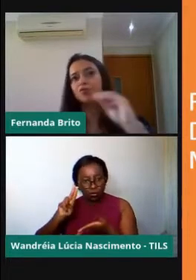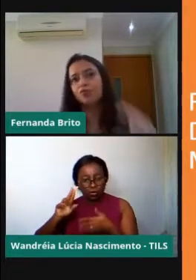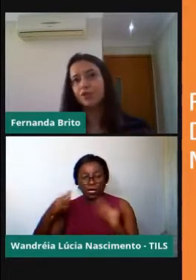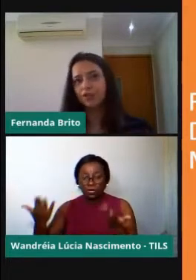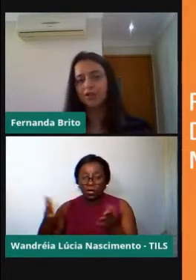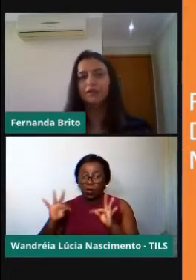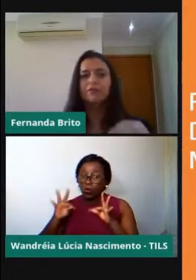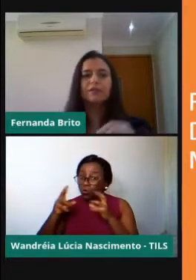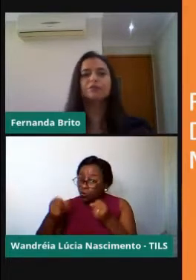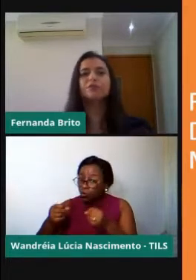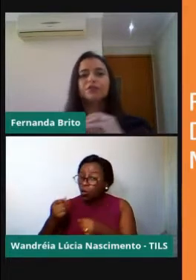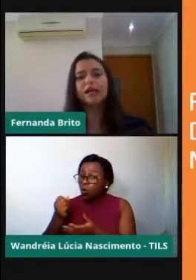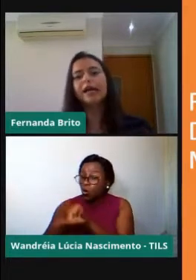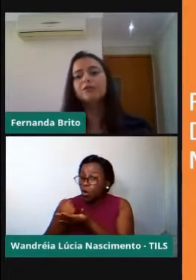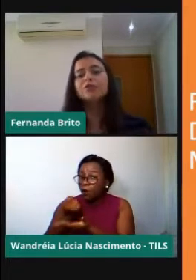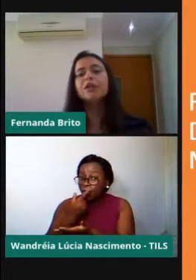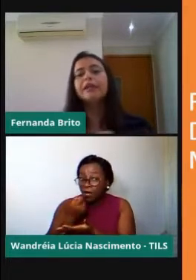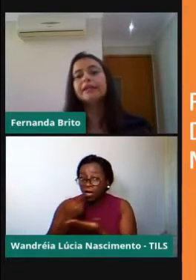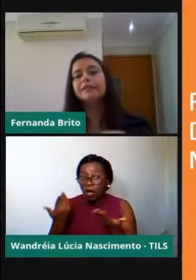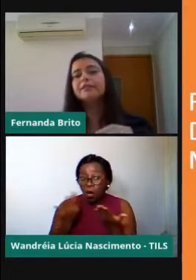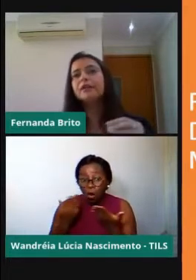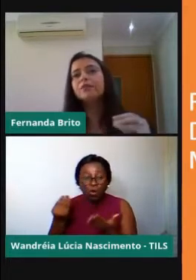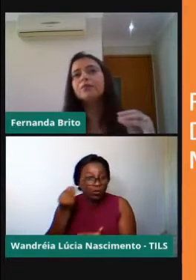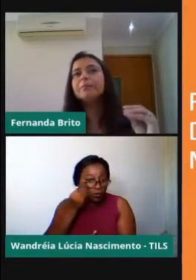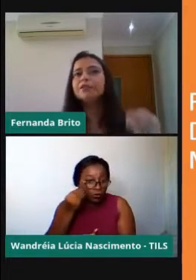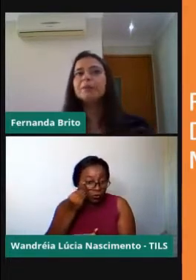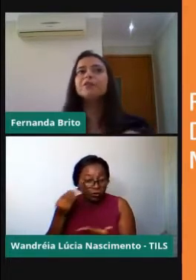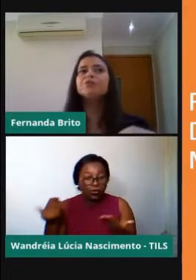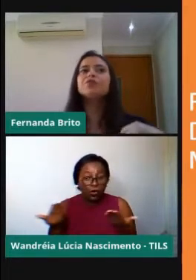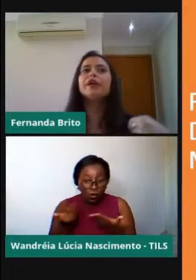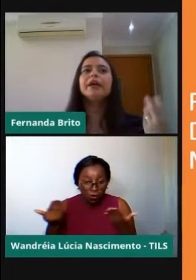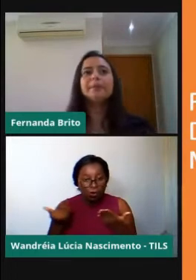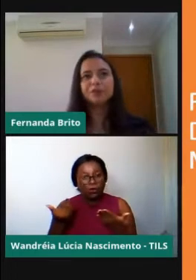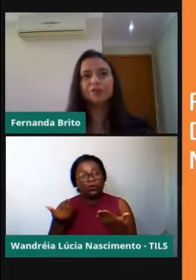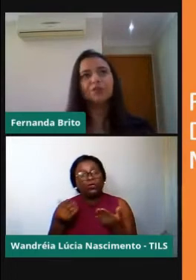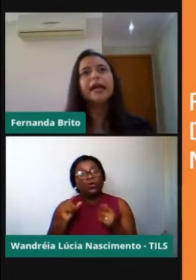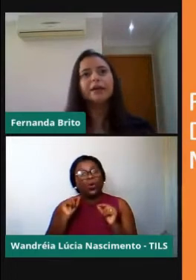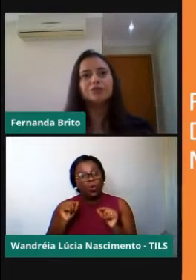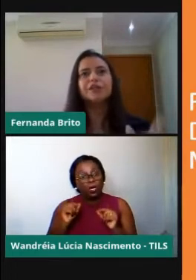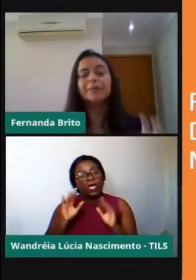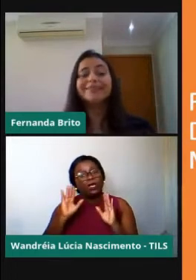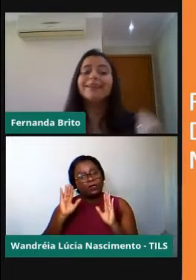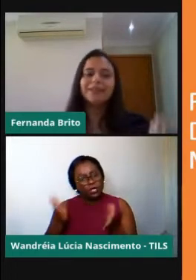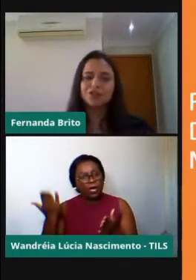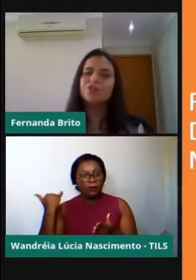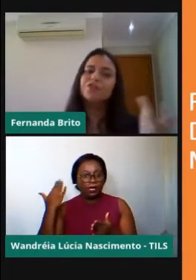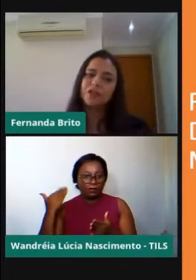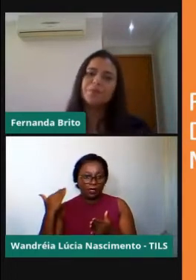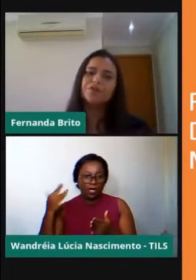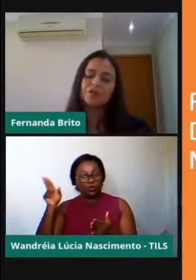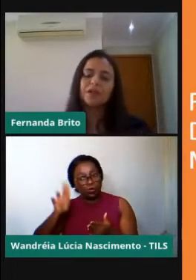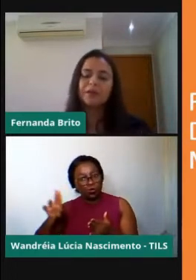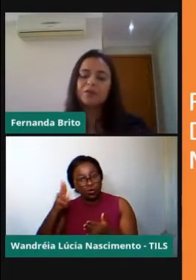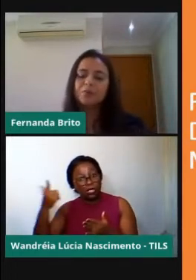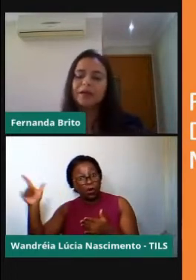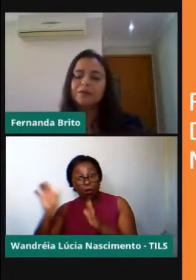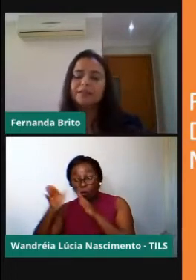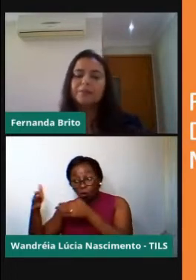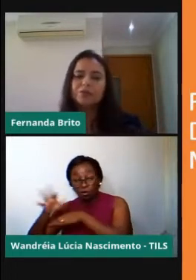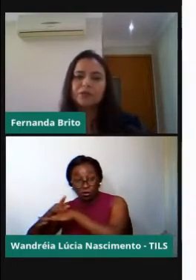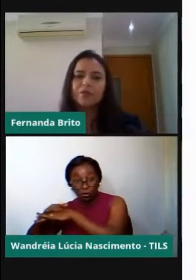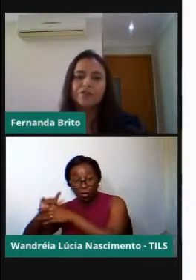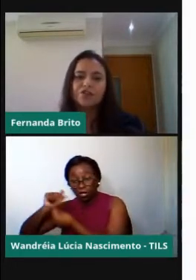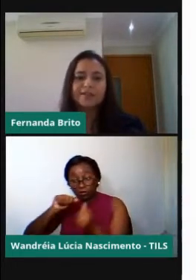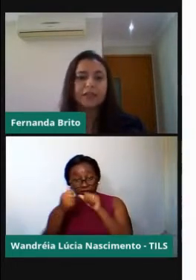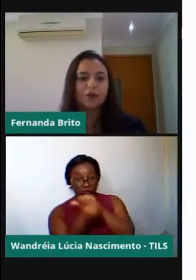nós temos hoje, que estão sendo testados, eles são medicamentos reposicionados, né? Uma tentativa de reposicionamento para